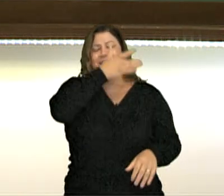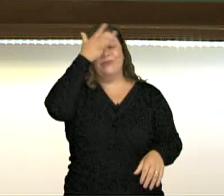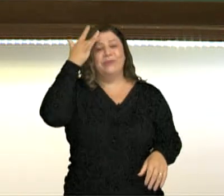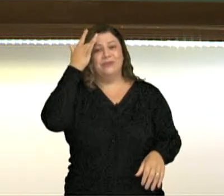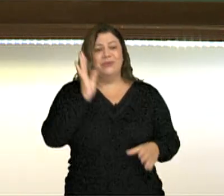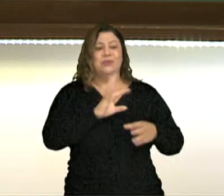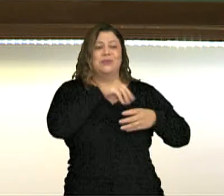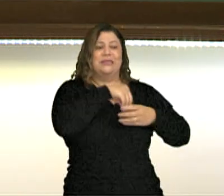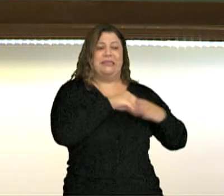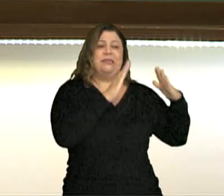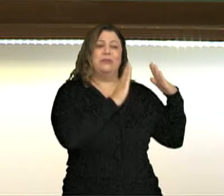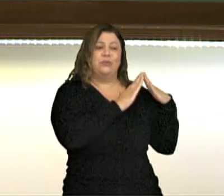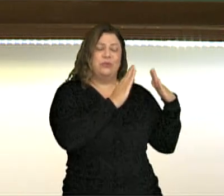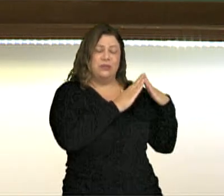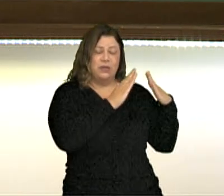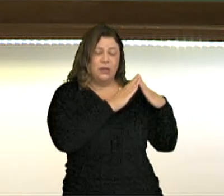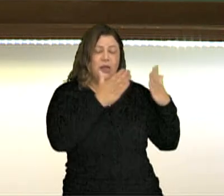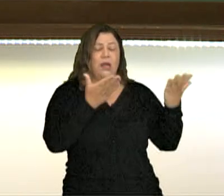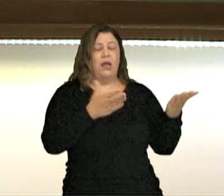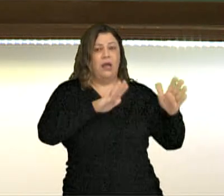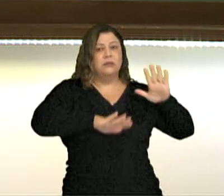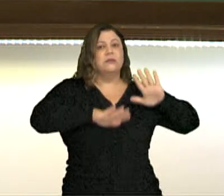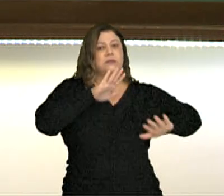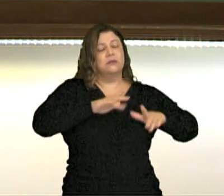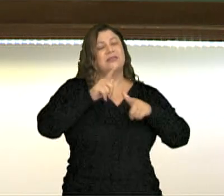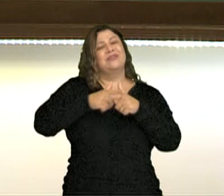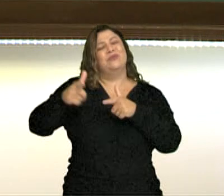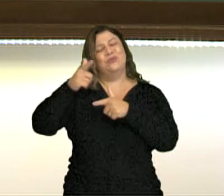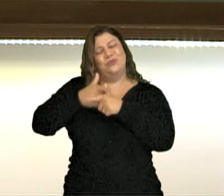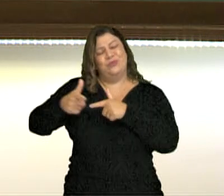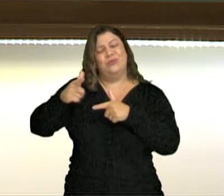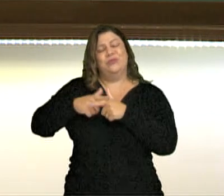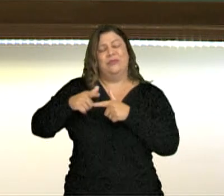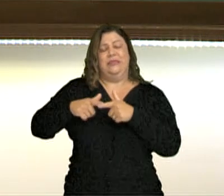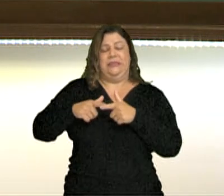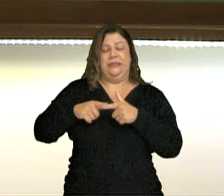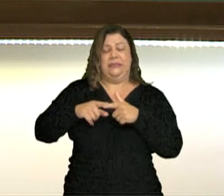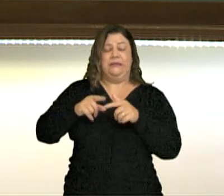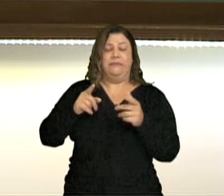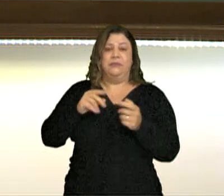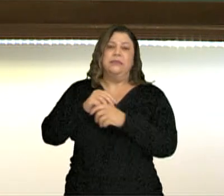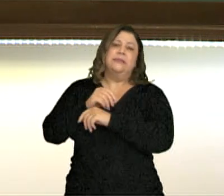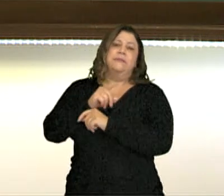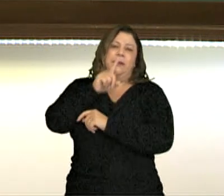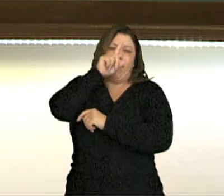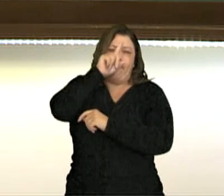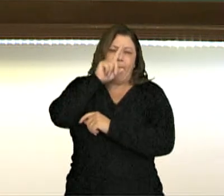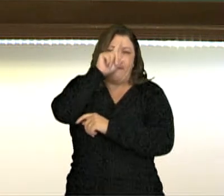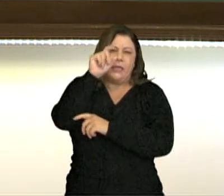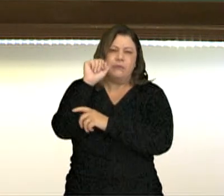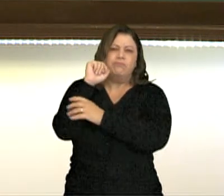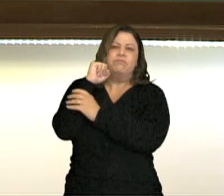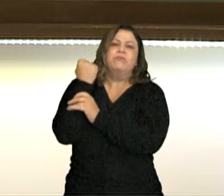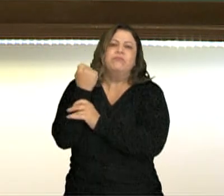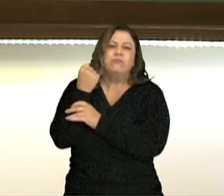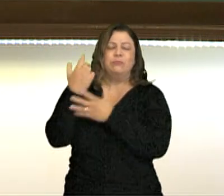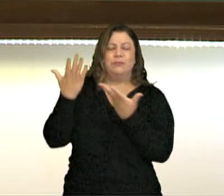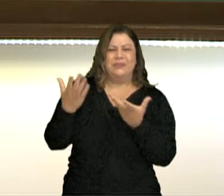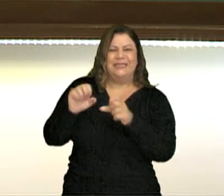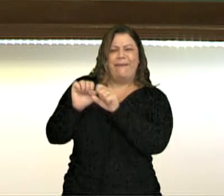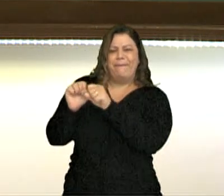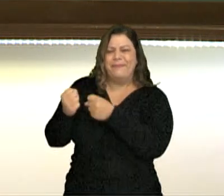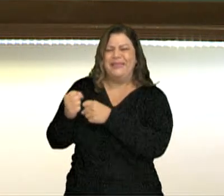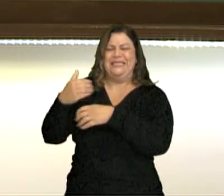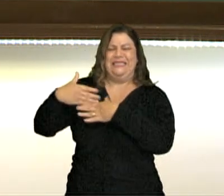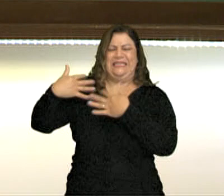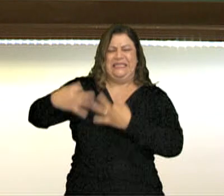casa, algumas vezes a gente tem o problema, o perigo de lesão, porque surgem diversos vídeos na internet, no YouTube,